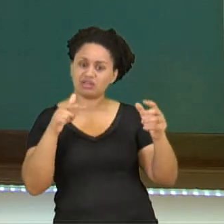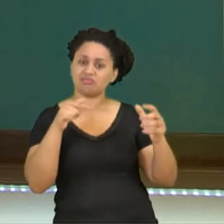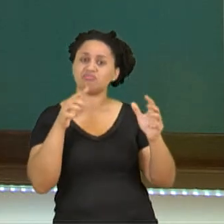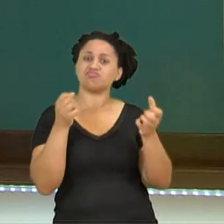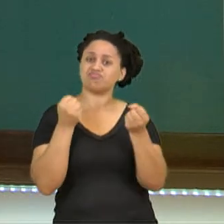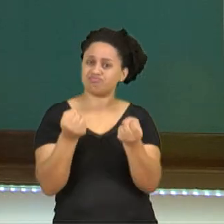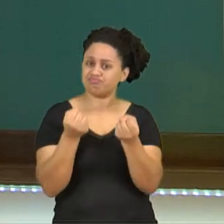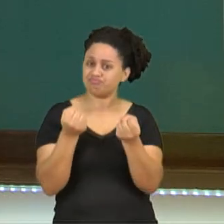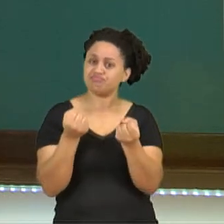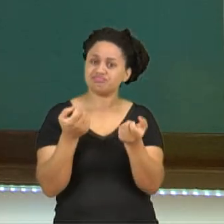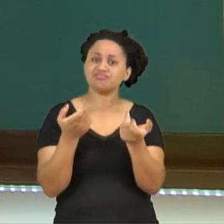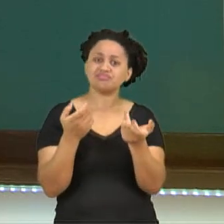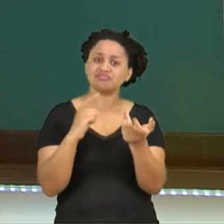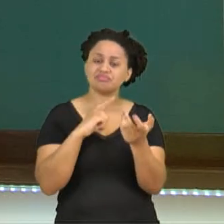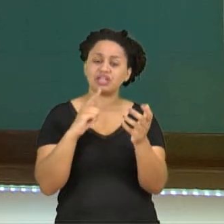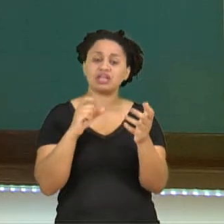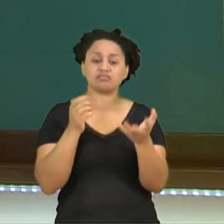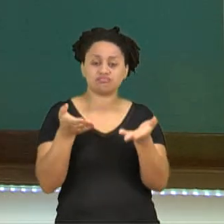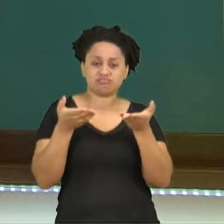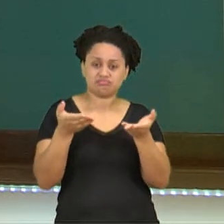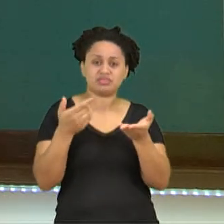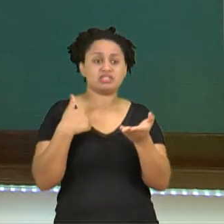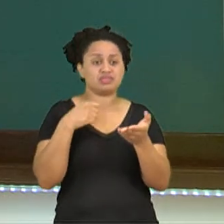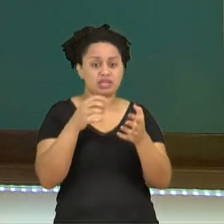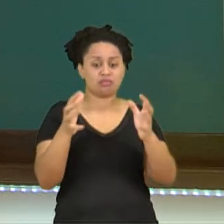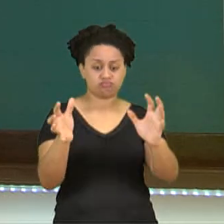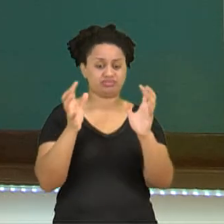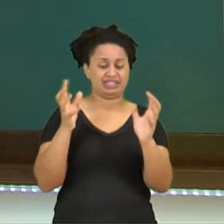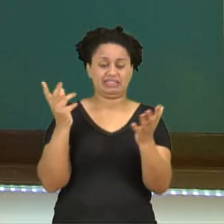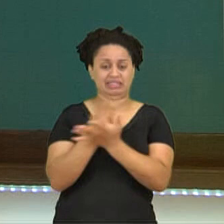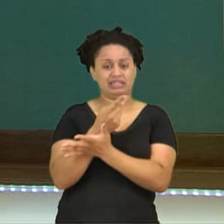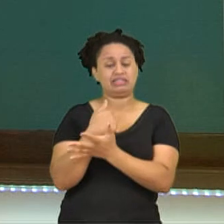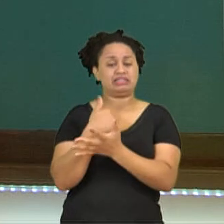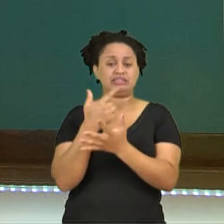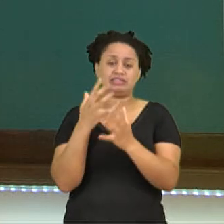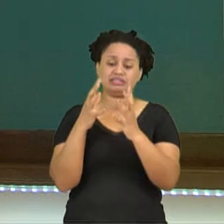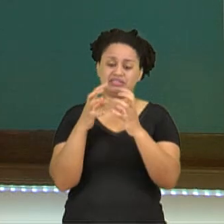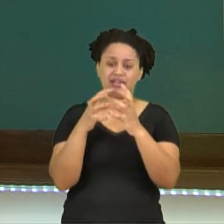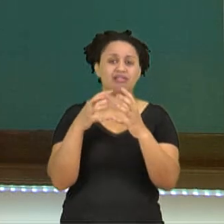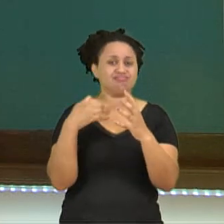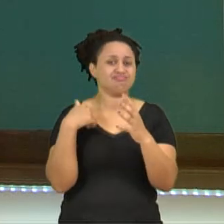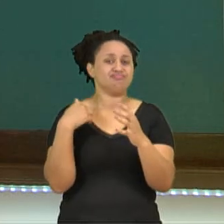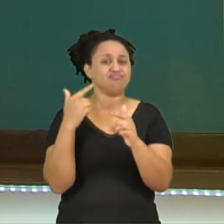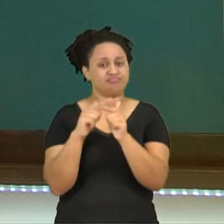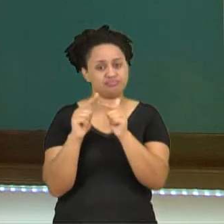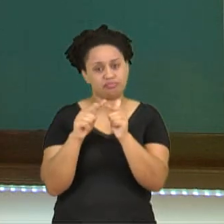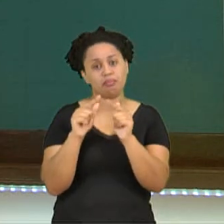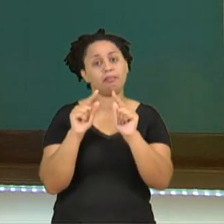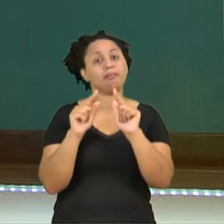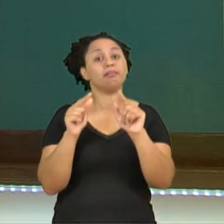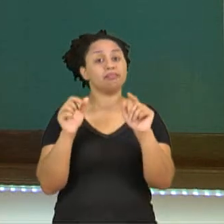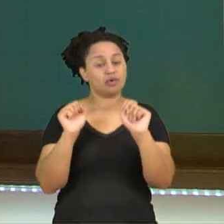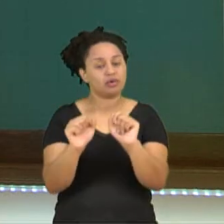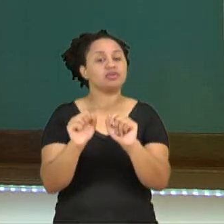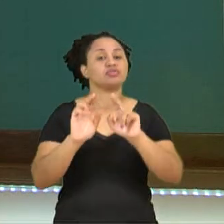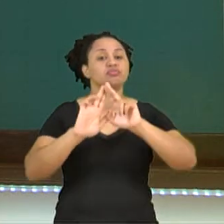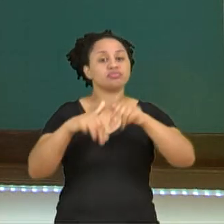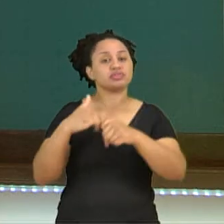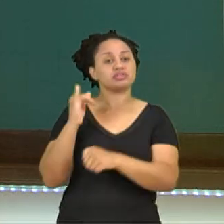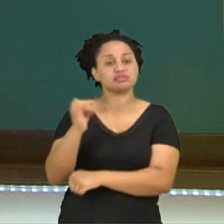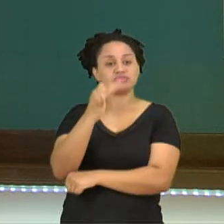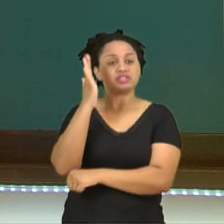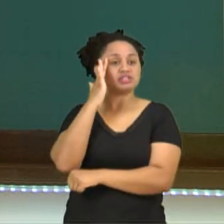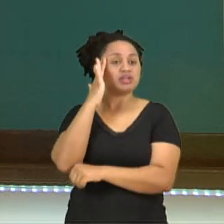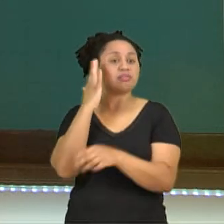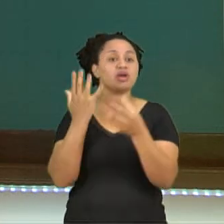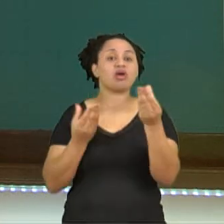Se você recebe essa bola errada, você acaba machucando os seus dedos. Então, por isso que é importante saber como recepcionar